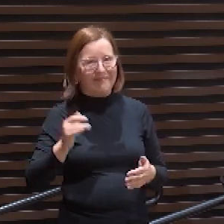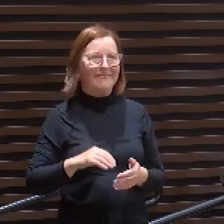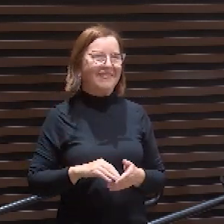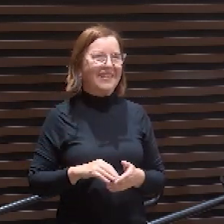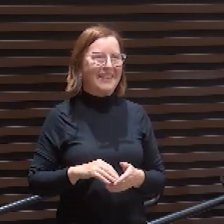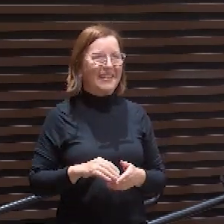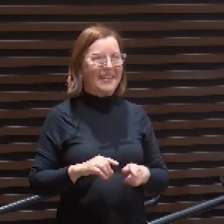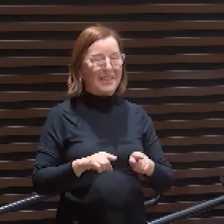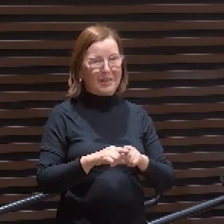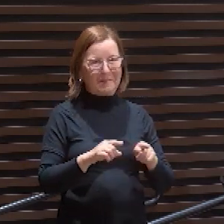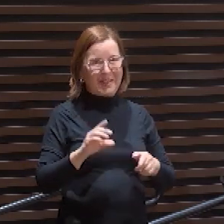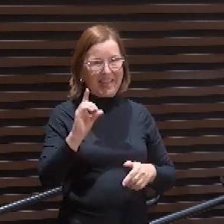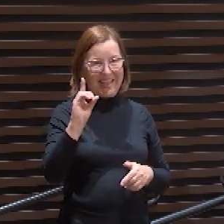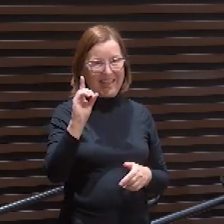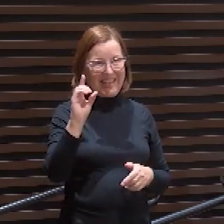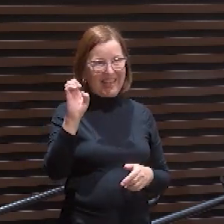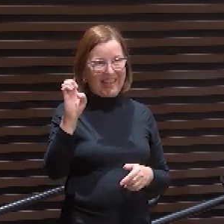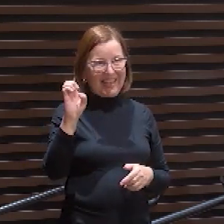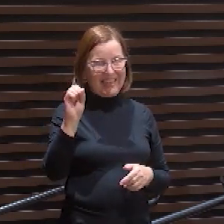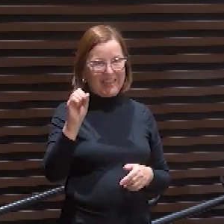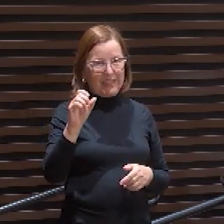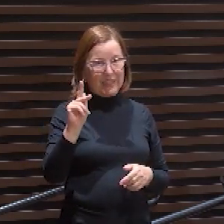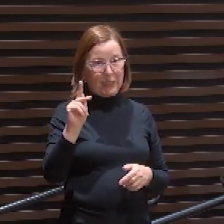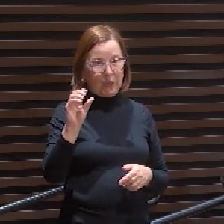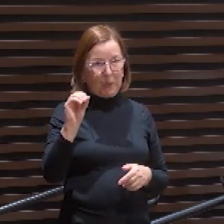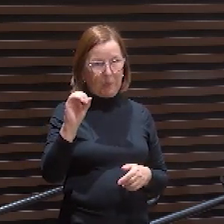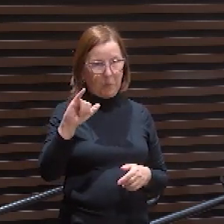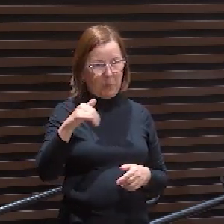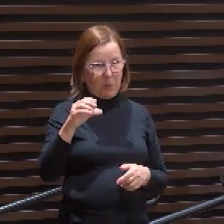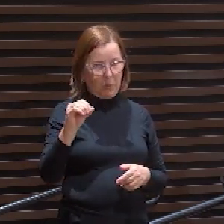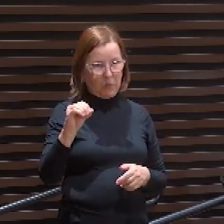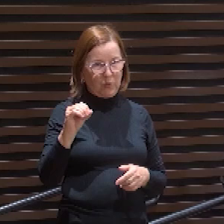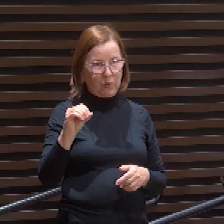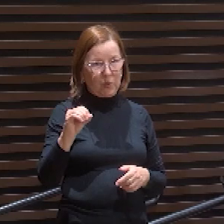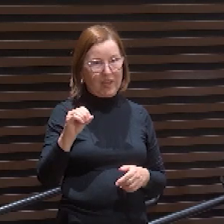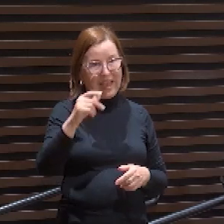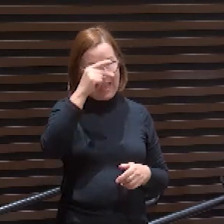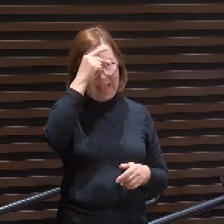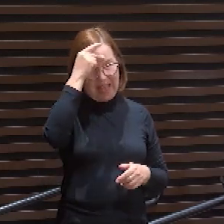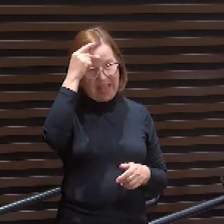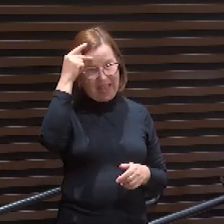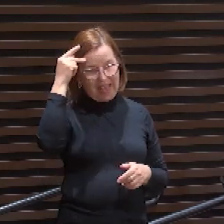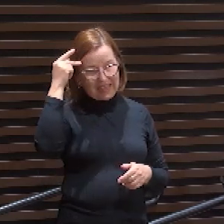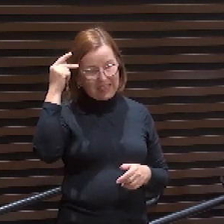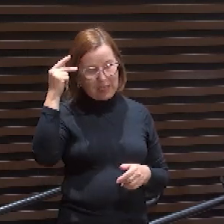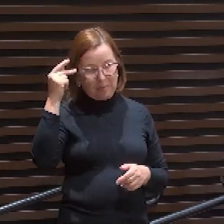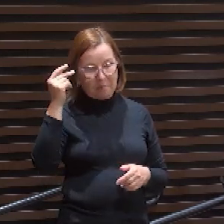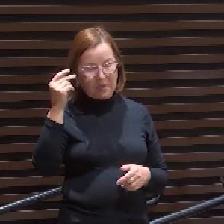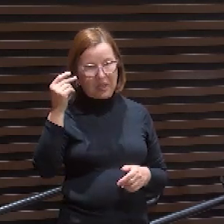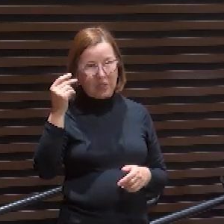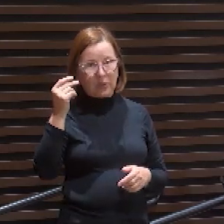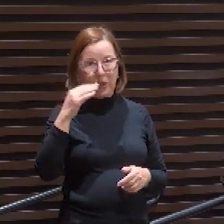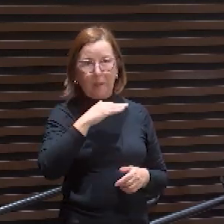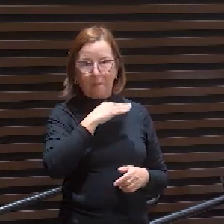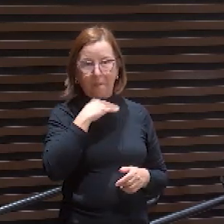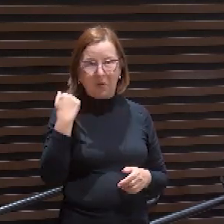Agora, despojo é de morto. E os despojos aqui eram daqueles reis que tinham sido